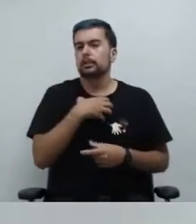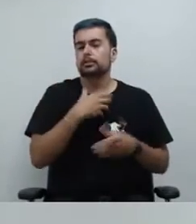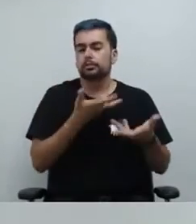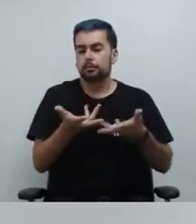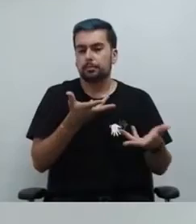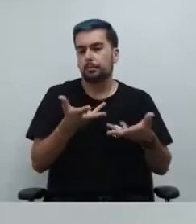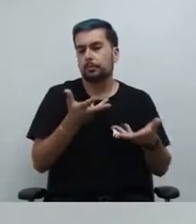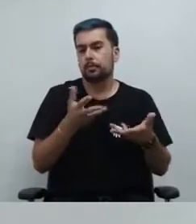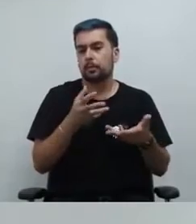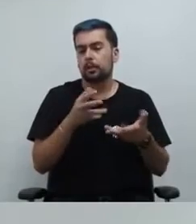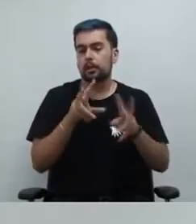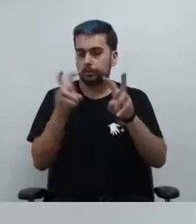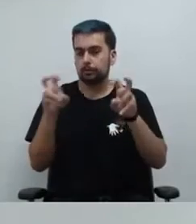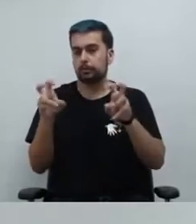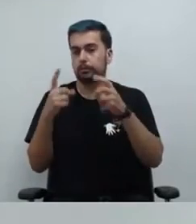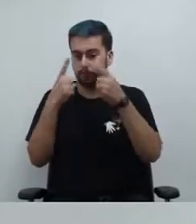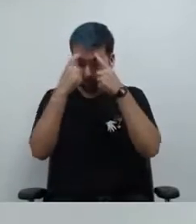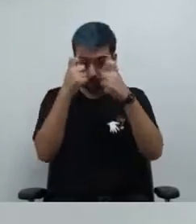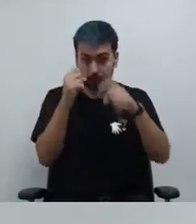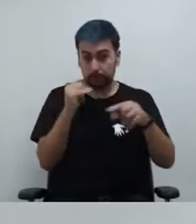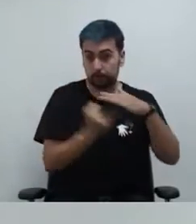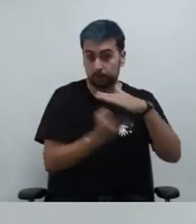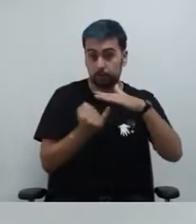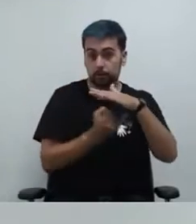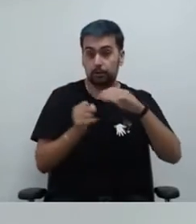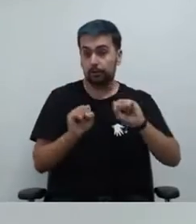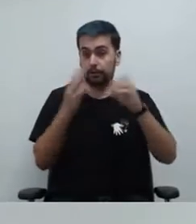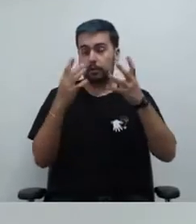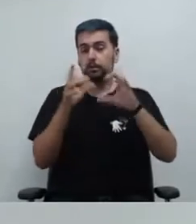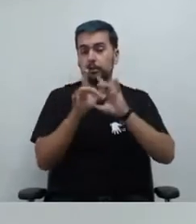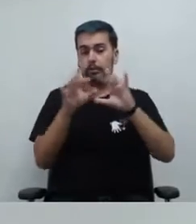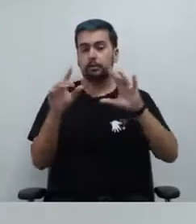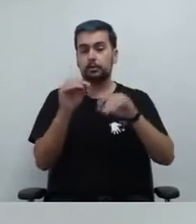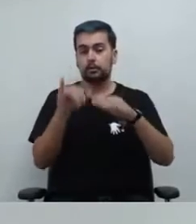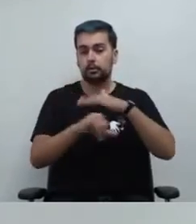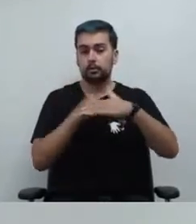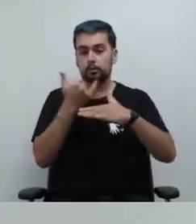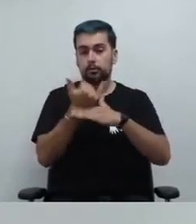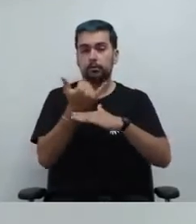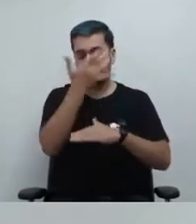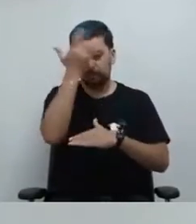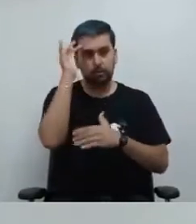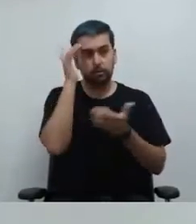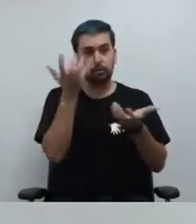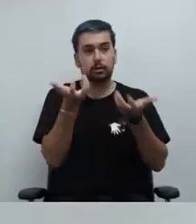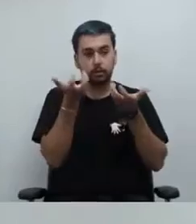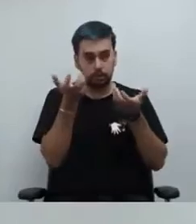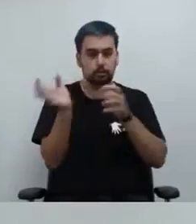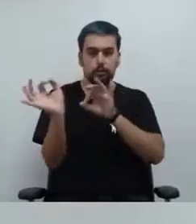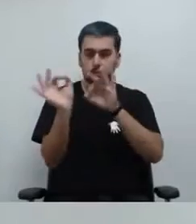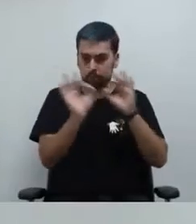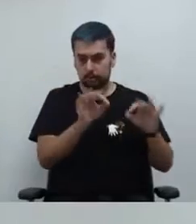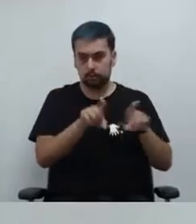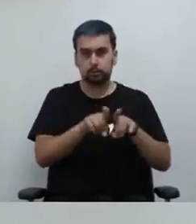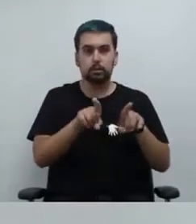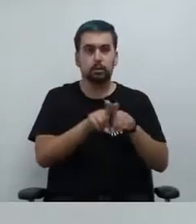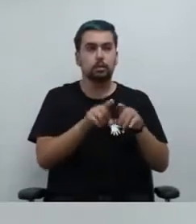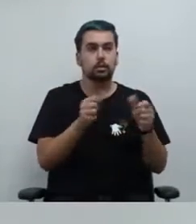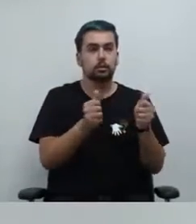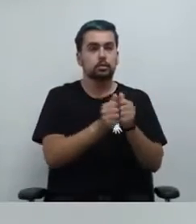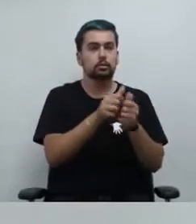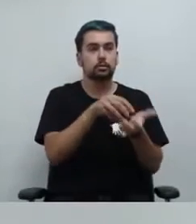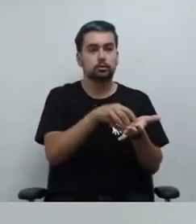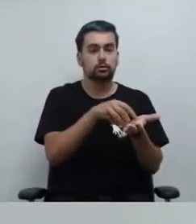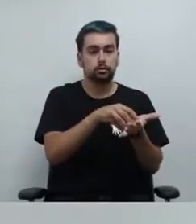para casos de violência institucional. Esse evento está disponível no YouTube, recomendo que todos que queiram se apropriar do tema assistam. E aí, junto com o Núcleo